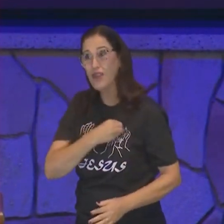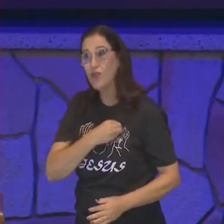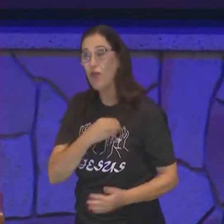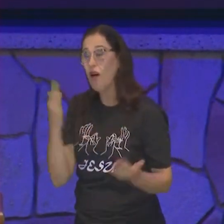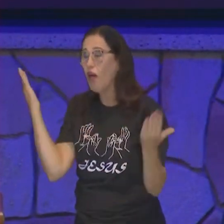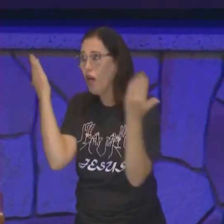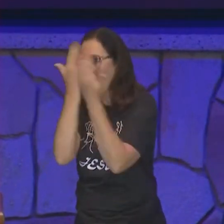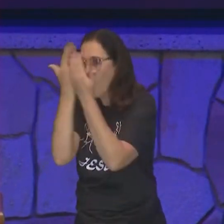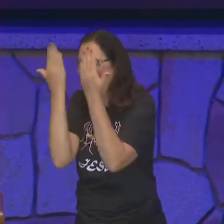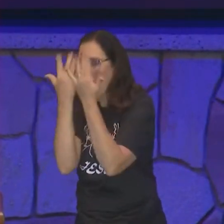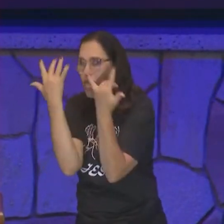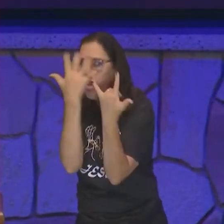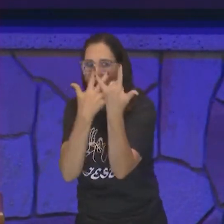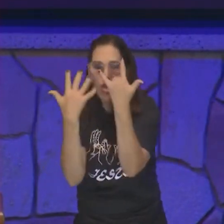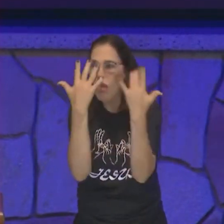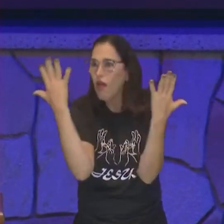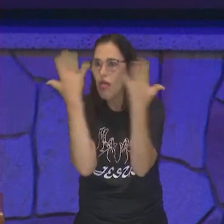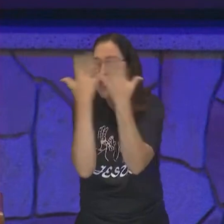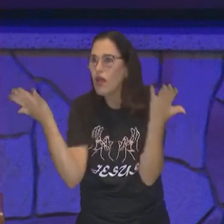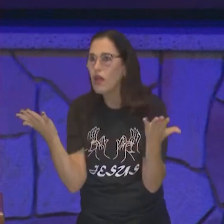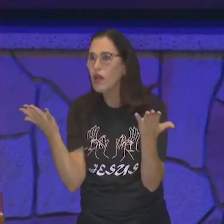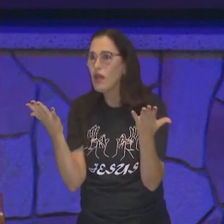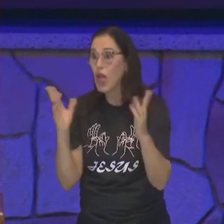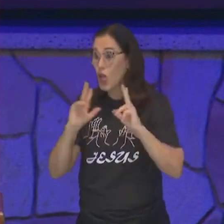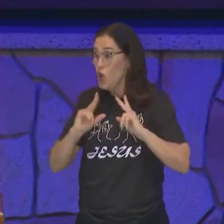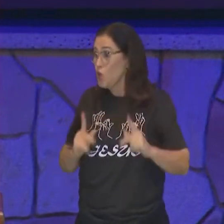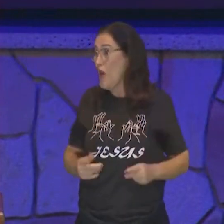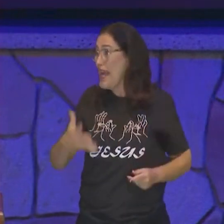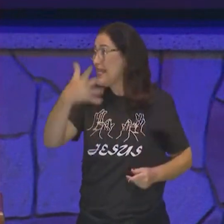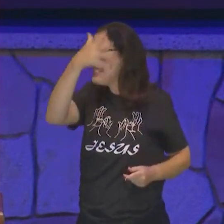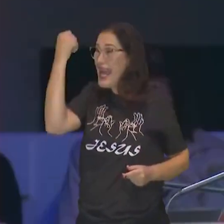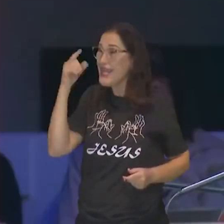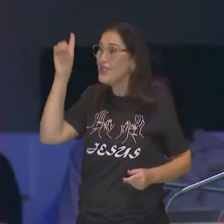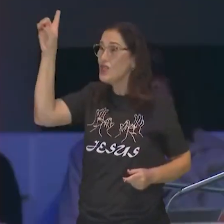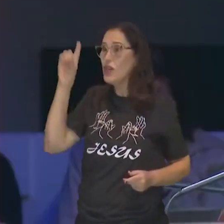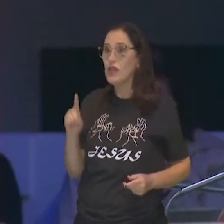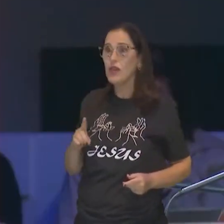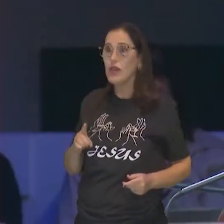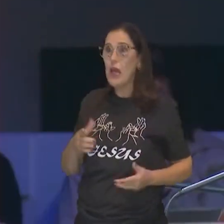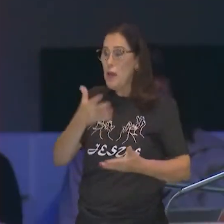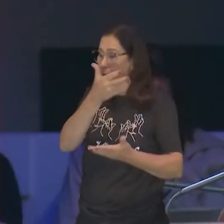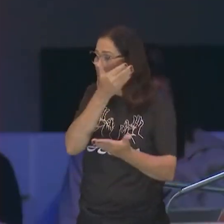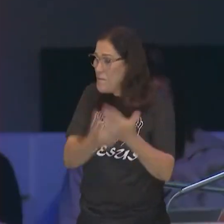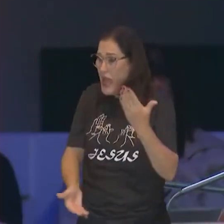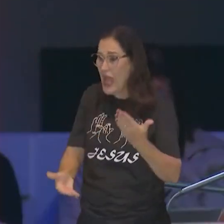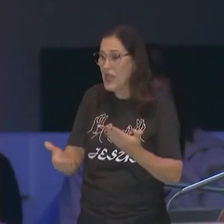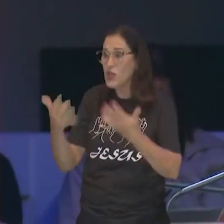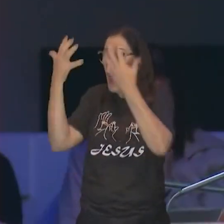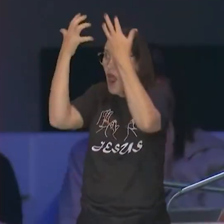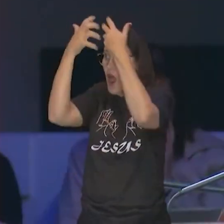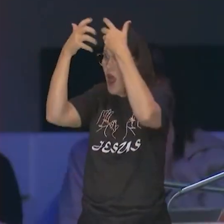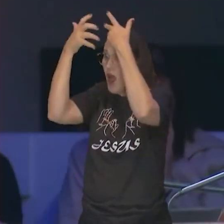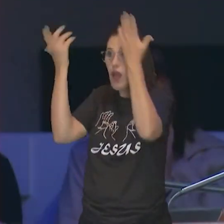uma tal forma que o ser humano se esquece de Deus e perde a razão.